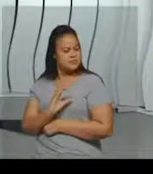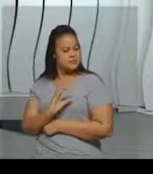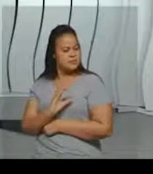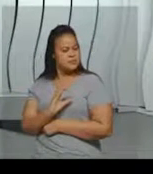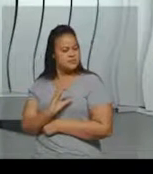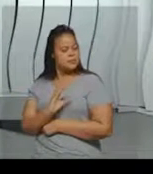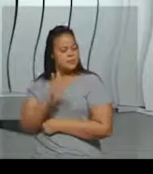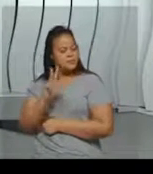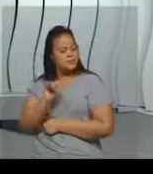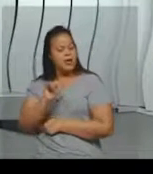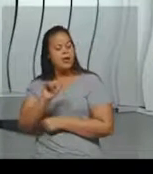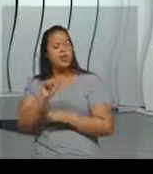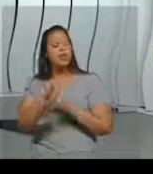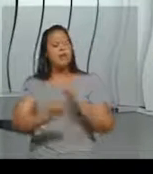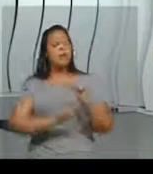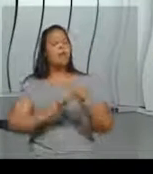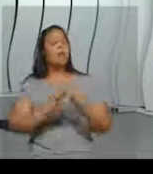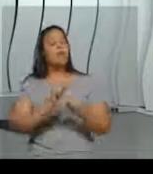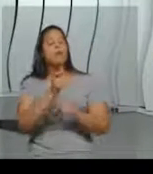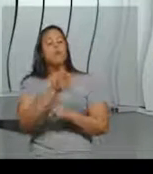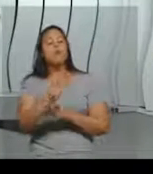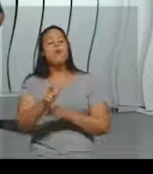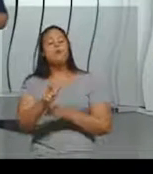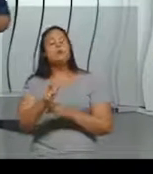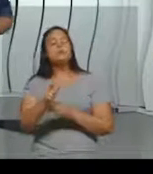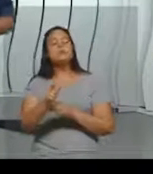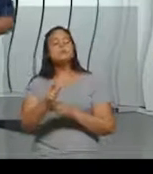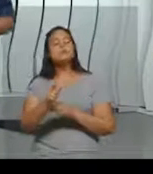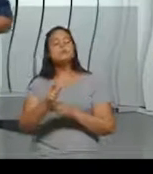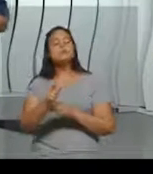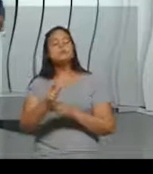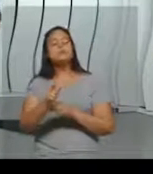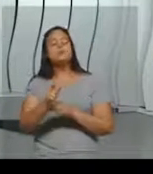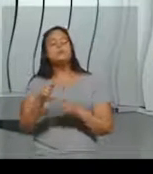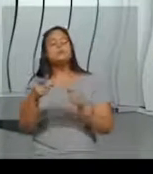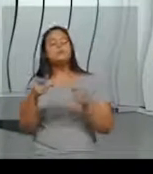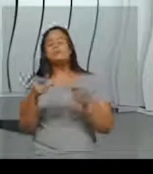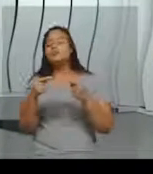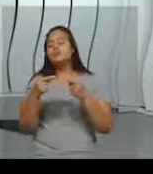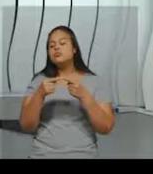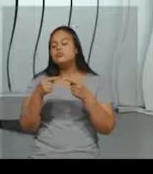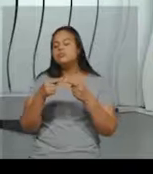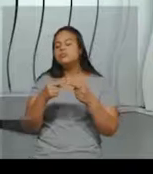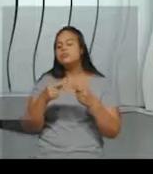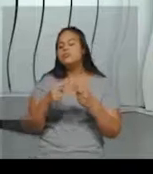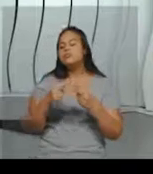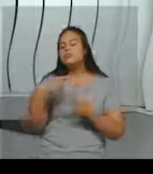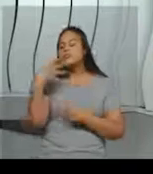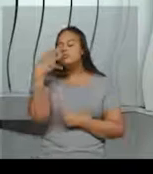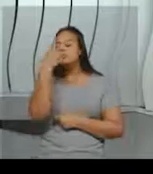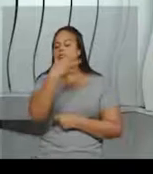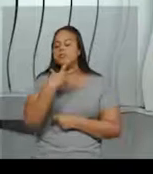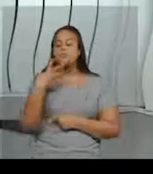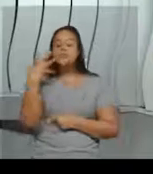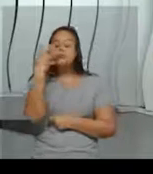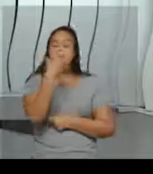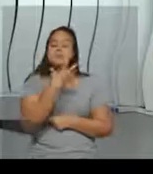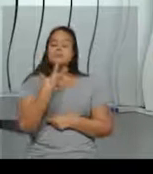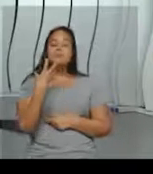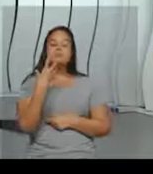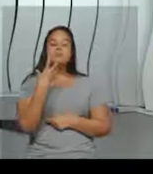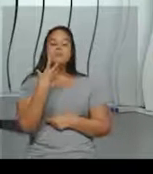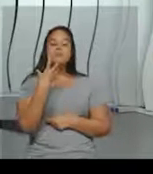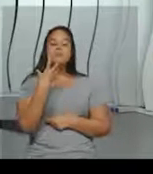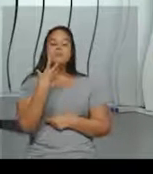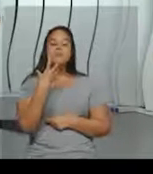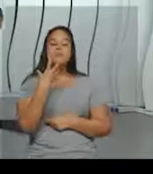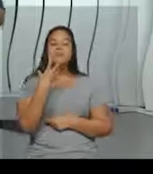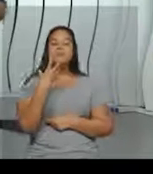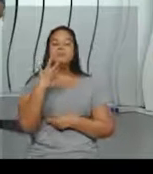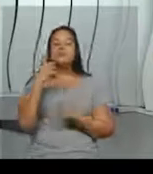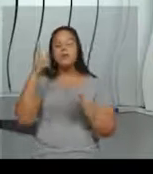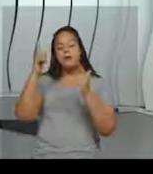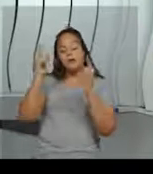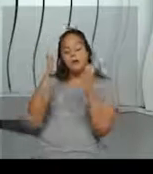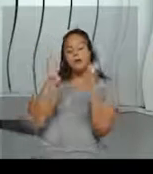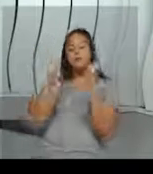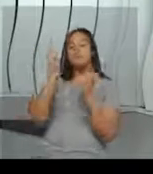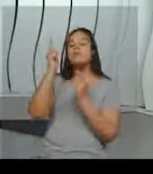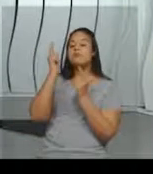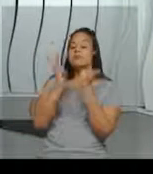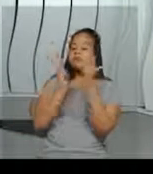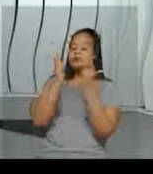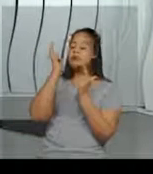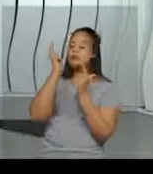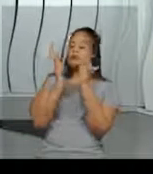ser localizado numa outra expressão musical, né? Que é o funk, né?